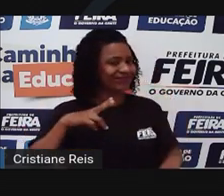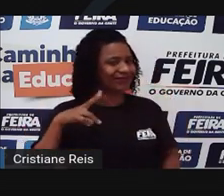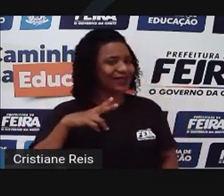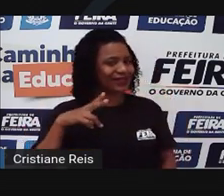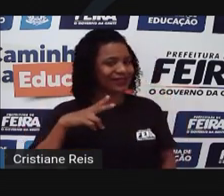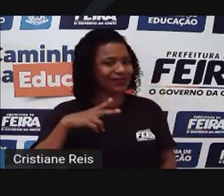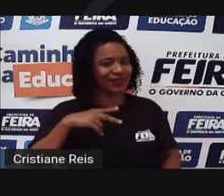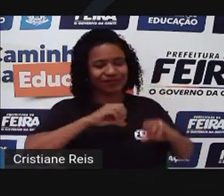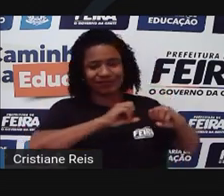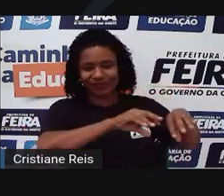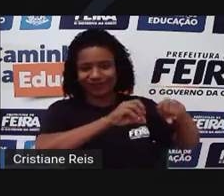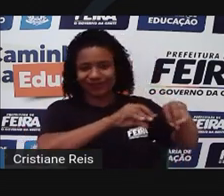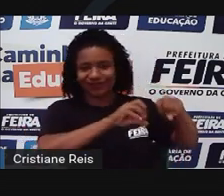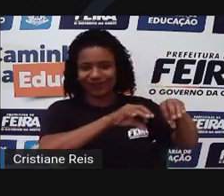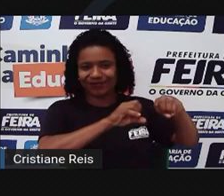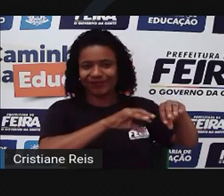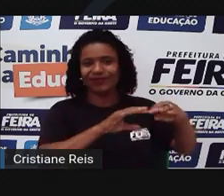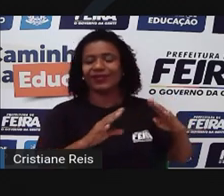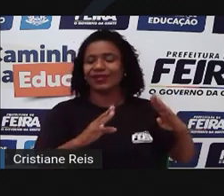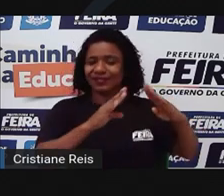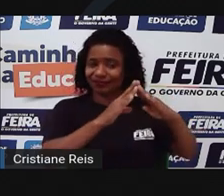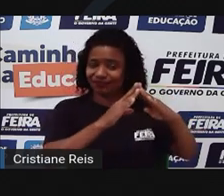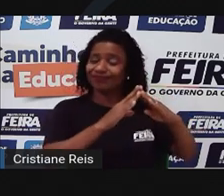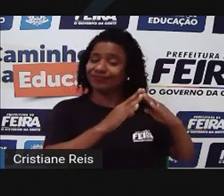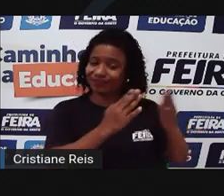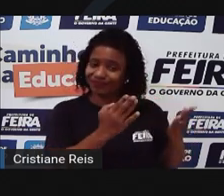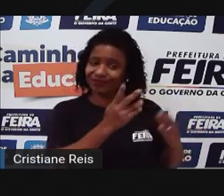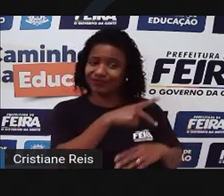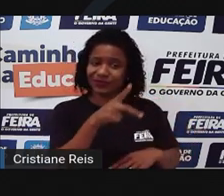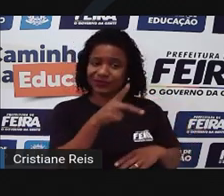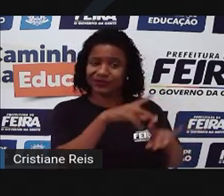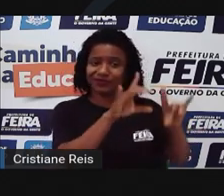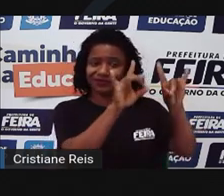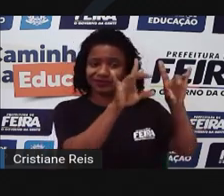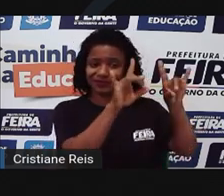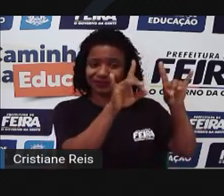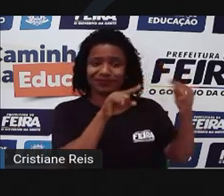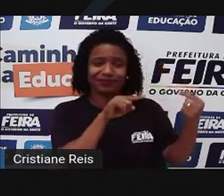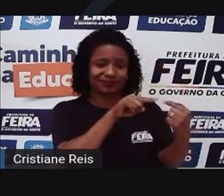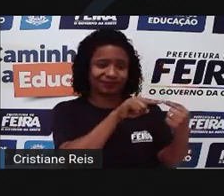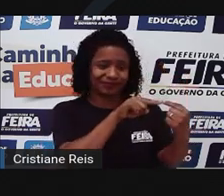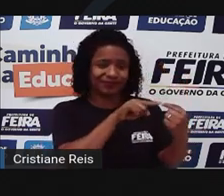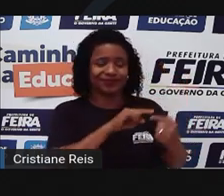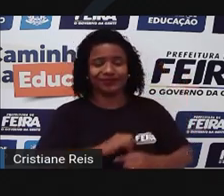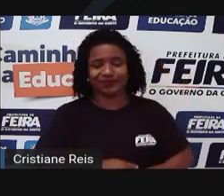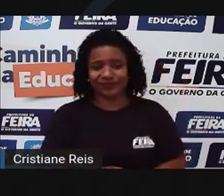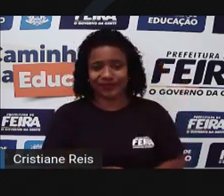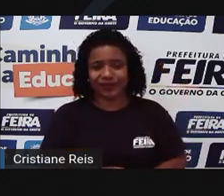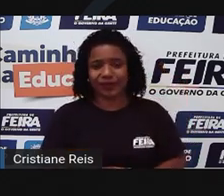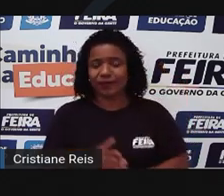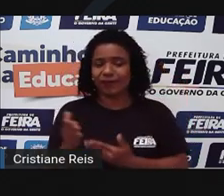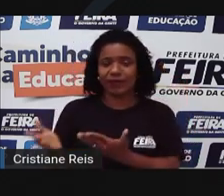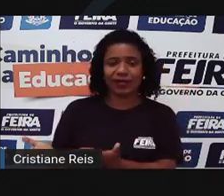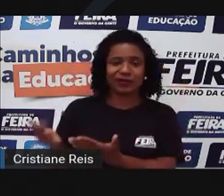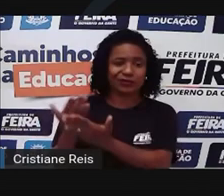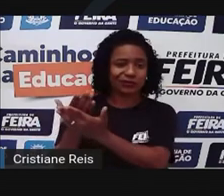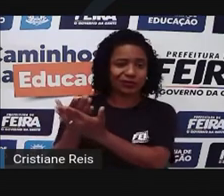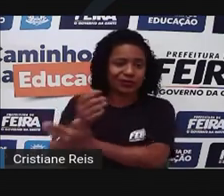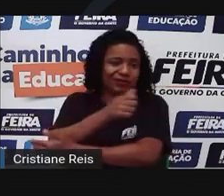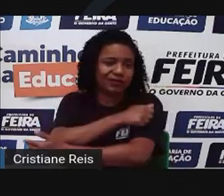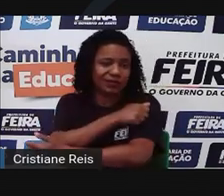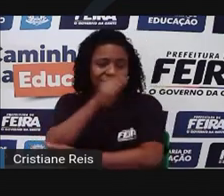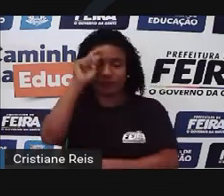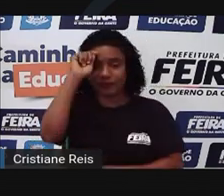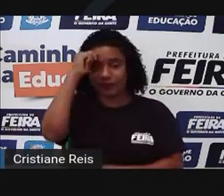que eles moram, onde eles moram, basicamente, né? Então, os alunos negros da periferia, eles acabam